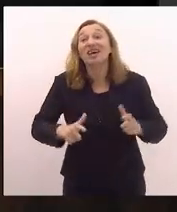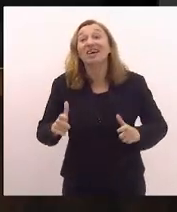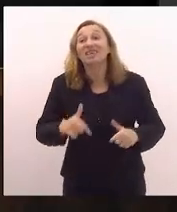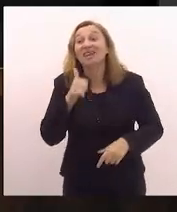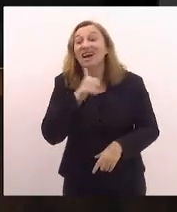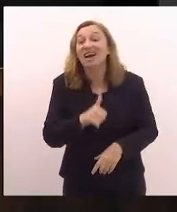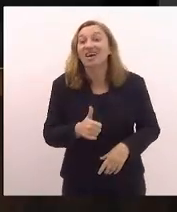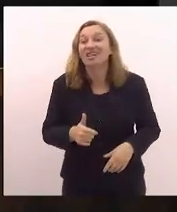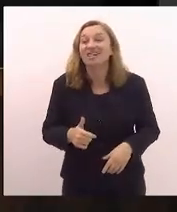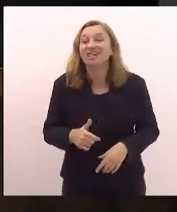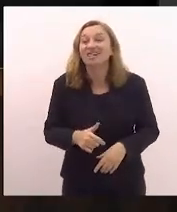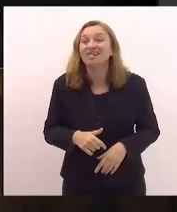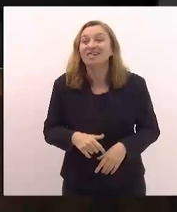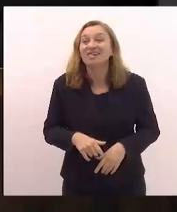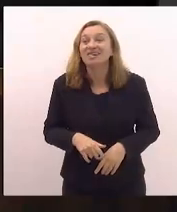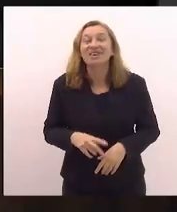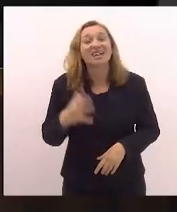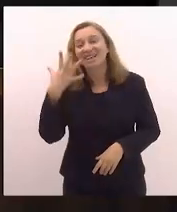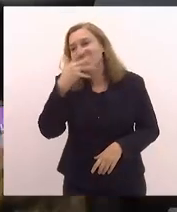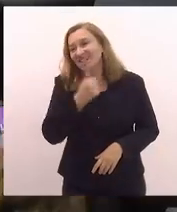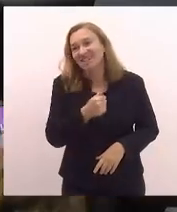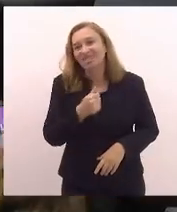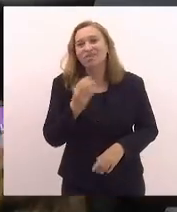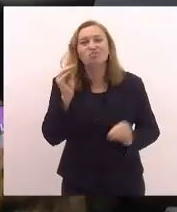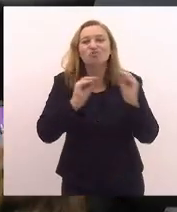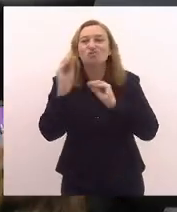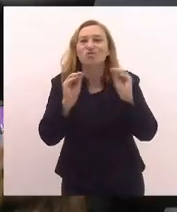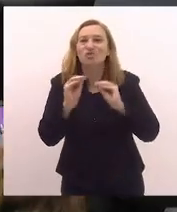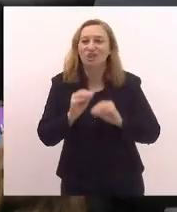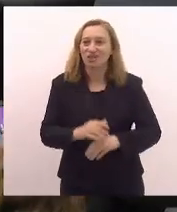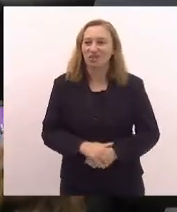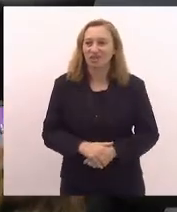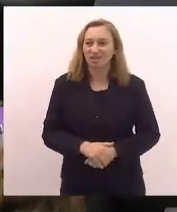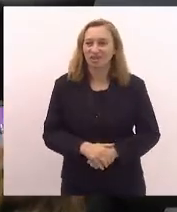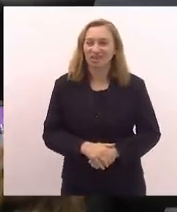Cadê? Linda, um beijo.